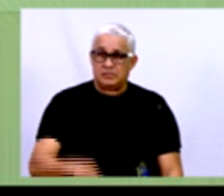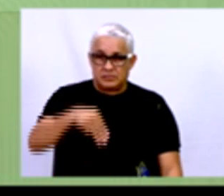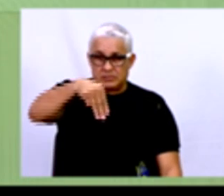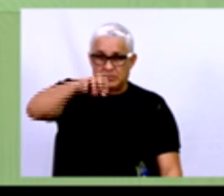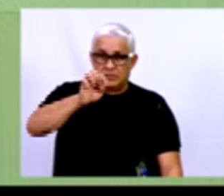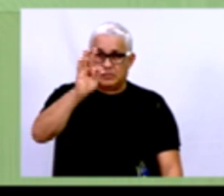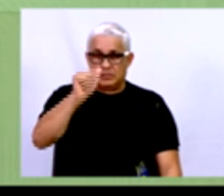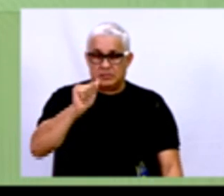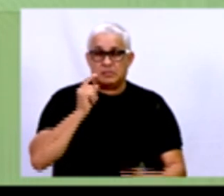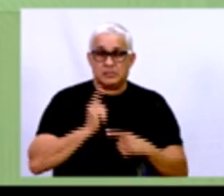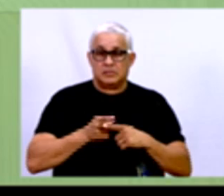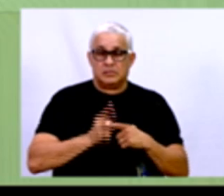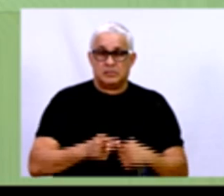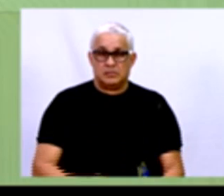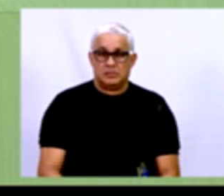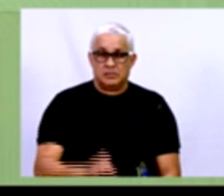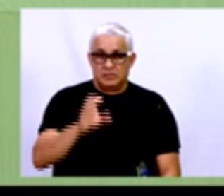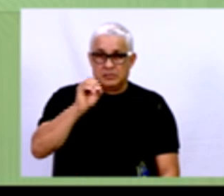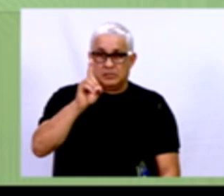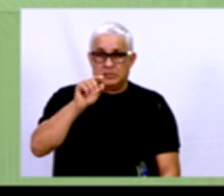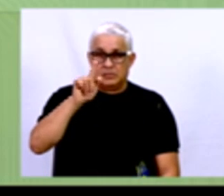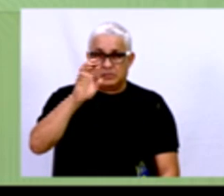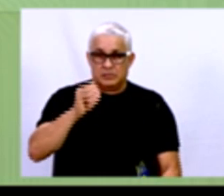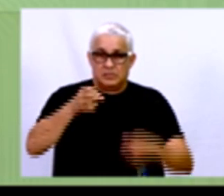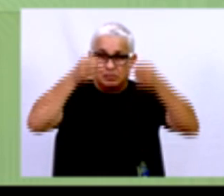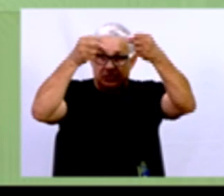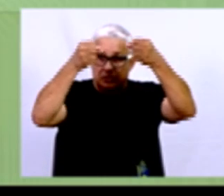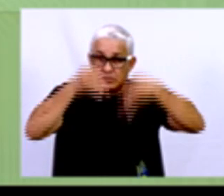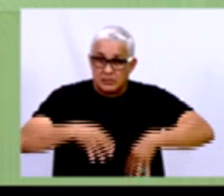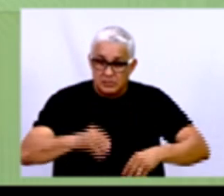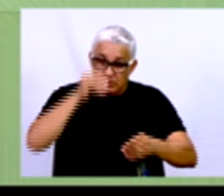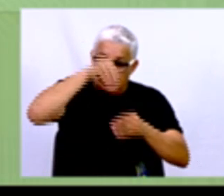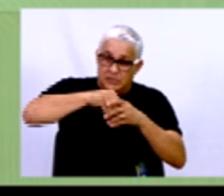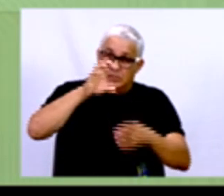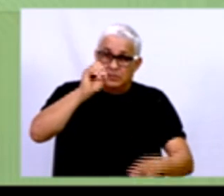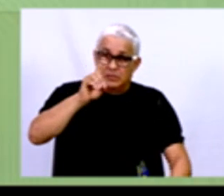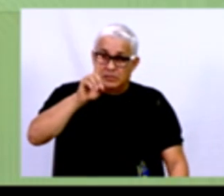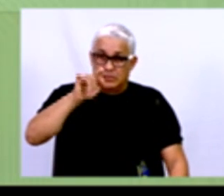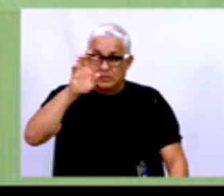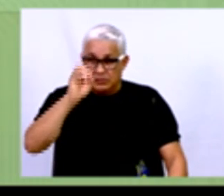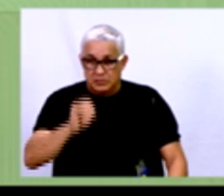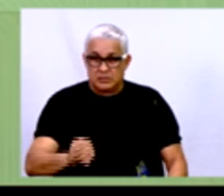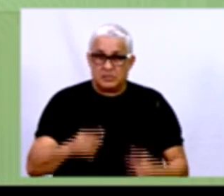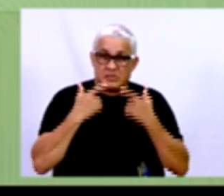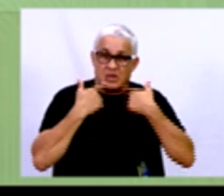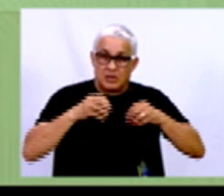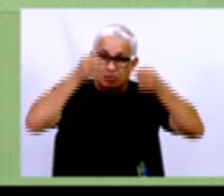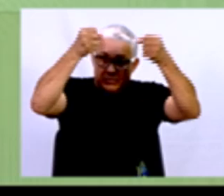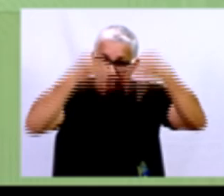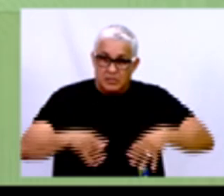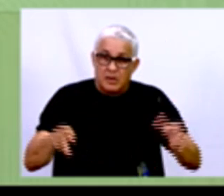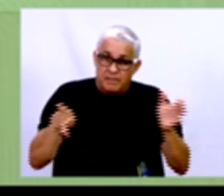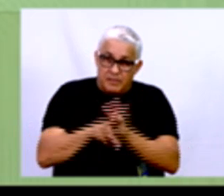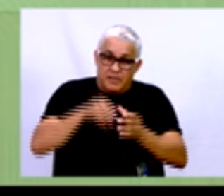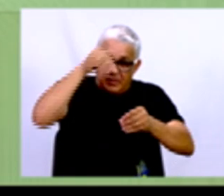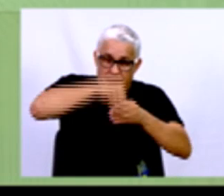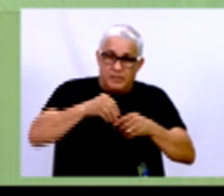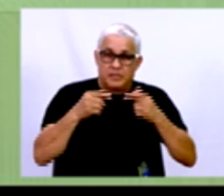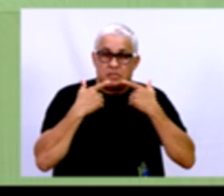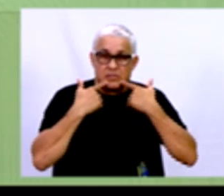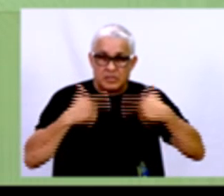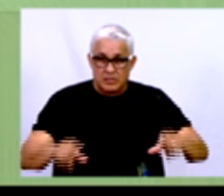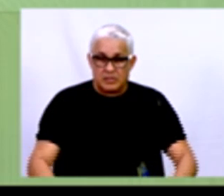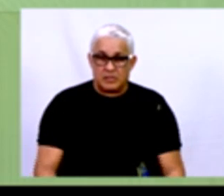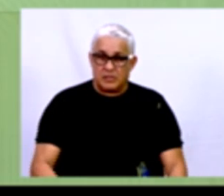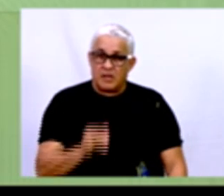é assim, o código explicando o próprio código, a linguagem explicando a própria linguagem. Neste exemplo, tirado do